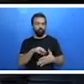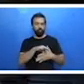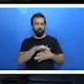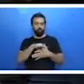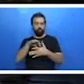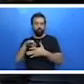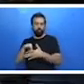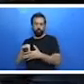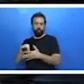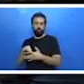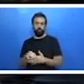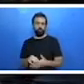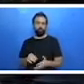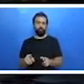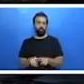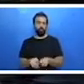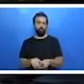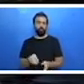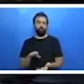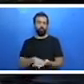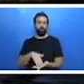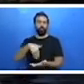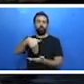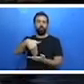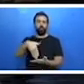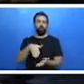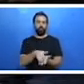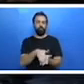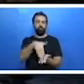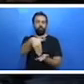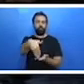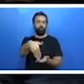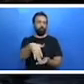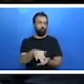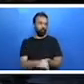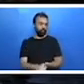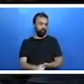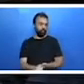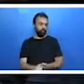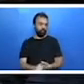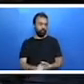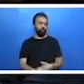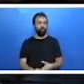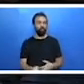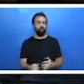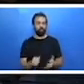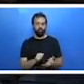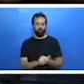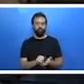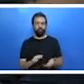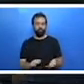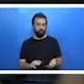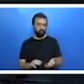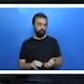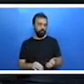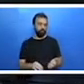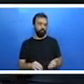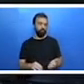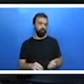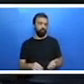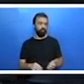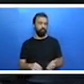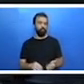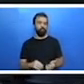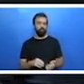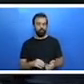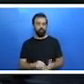em animação. Depois nós vamos para a unidade 12, nós vamos terminar o ortografando 1 e 2 da página 57, nós vamos fazer